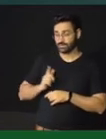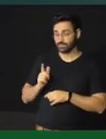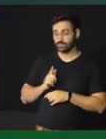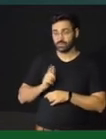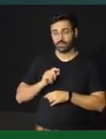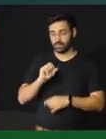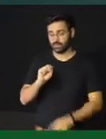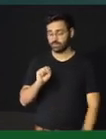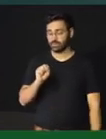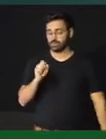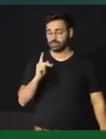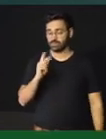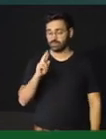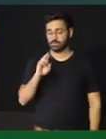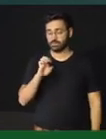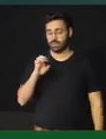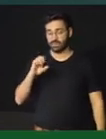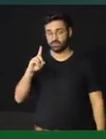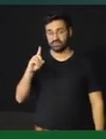de